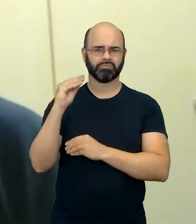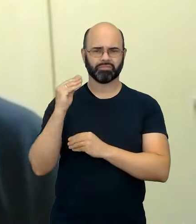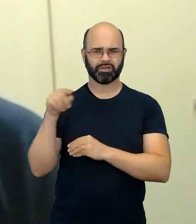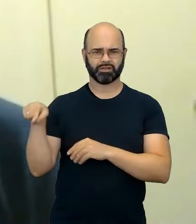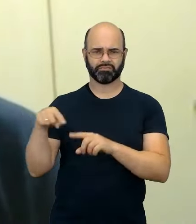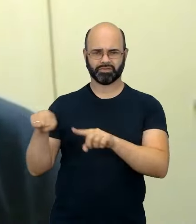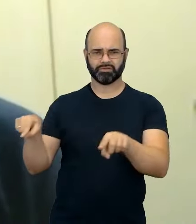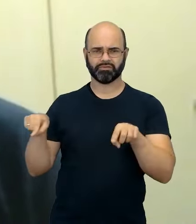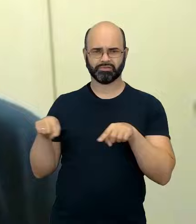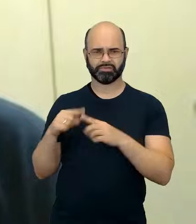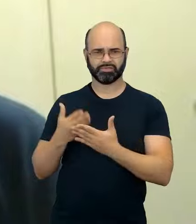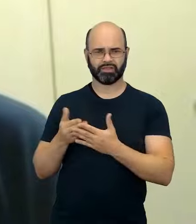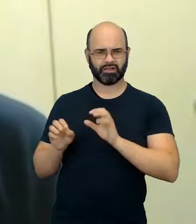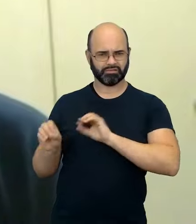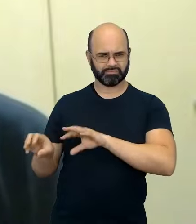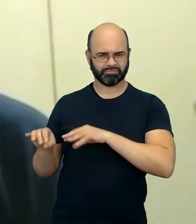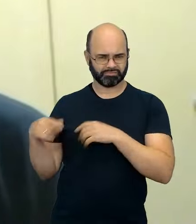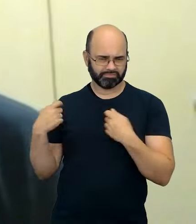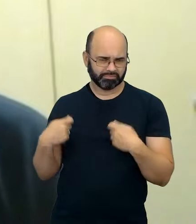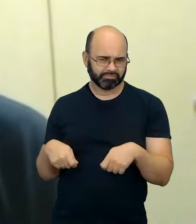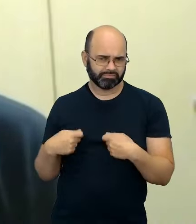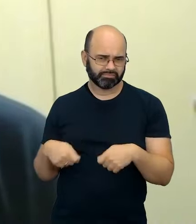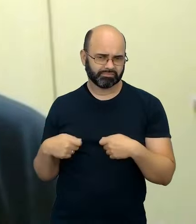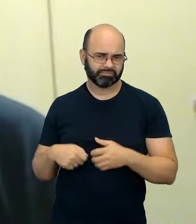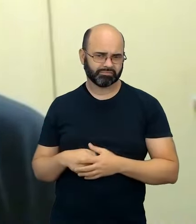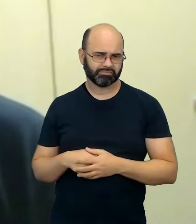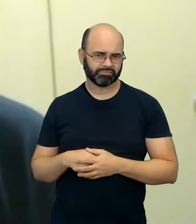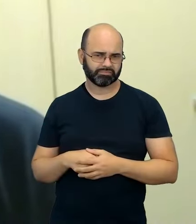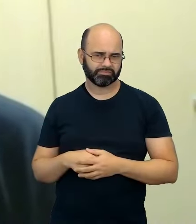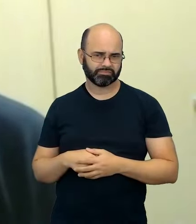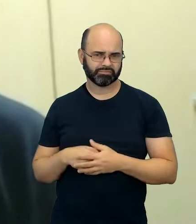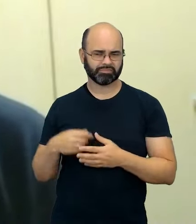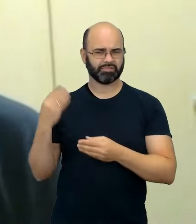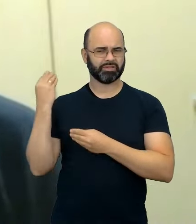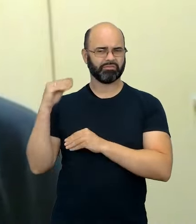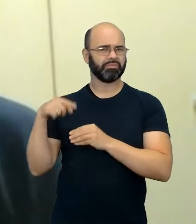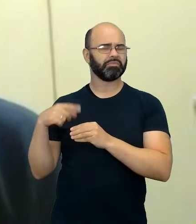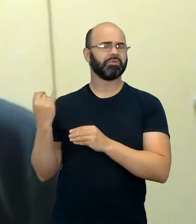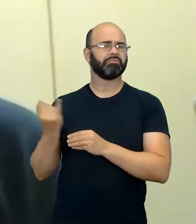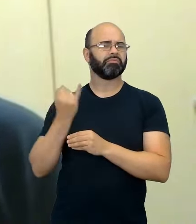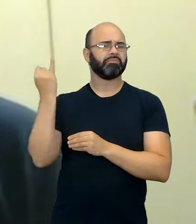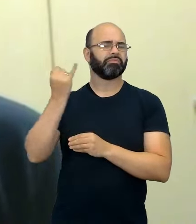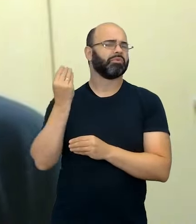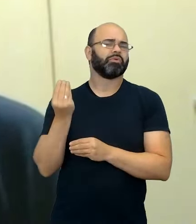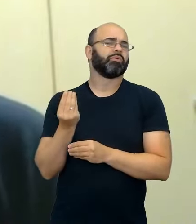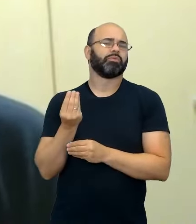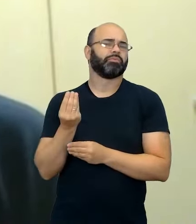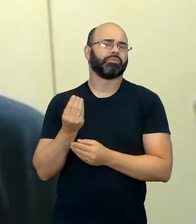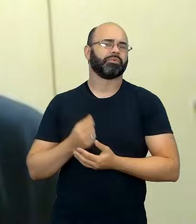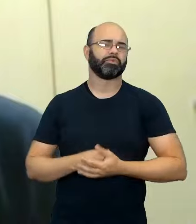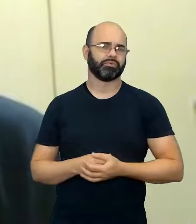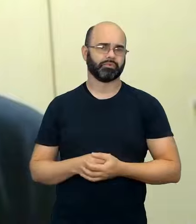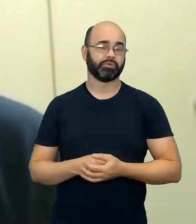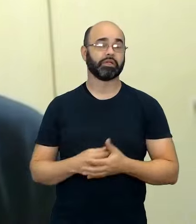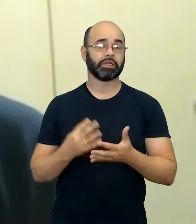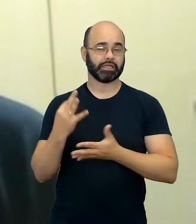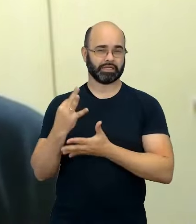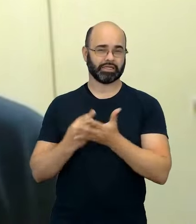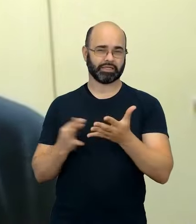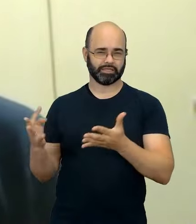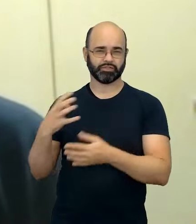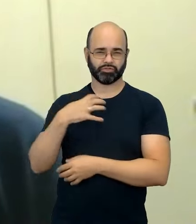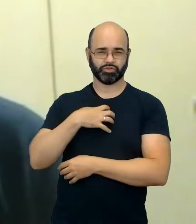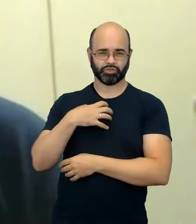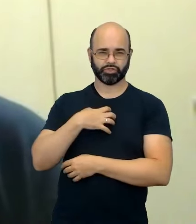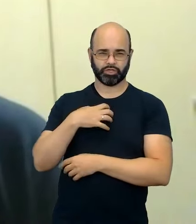aula? É importante que estejamos trabalhando com ele? E que riqueza esse tipo de texto